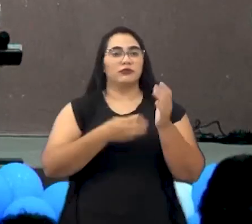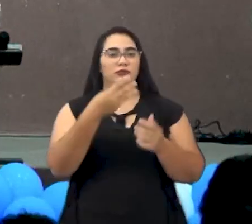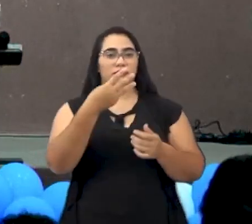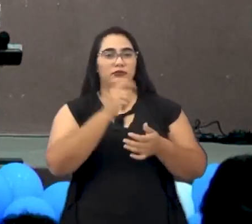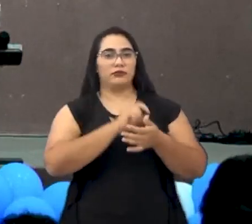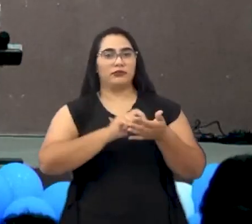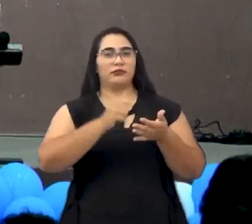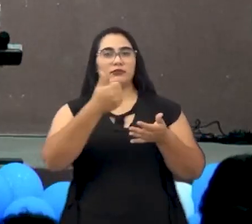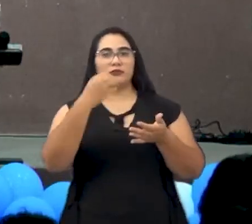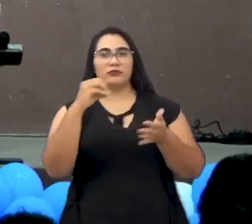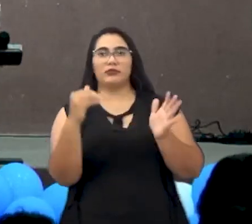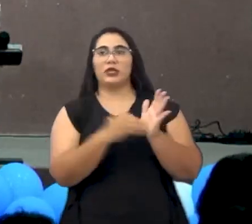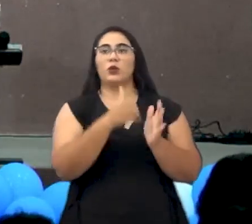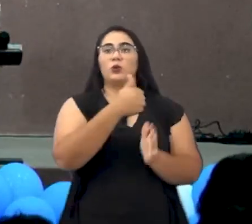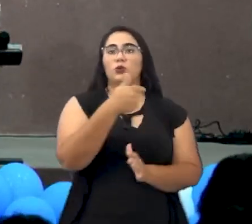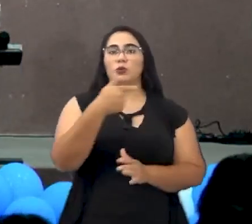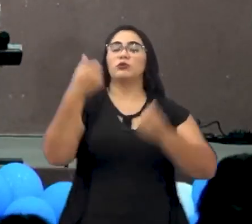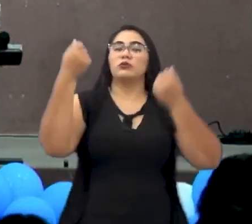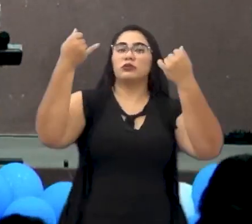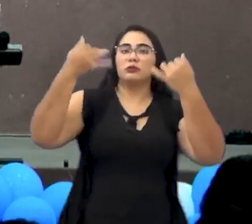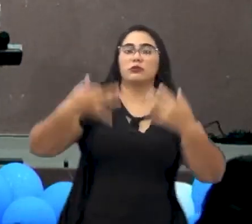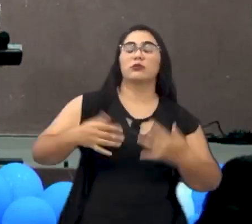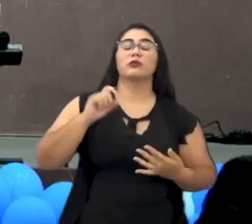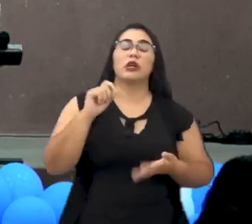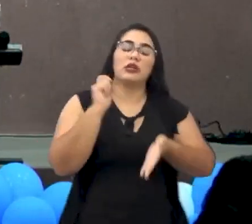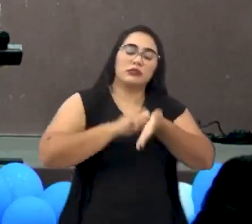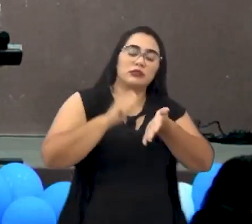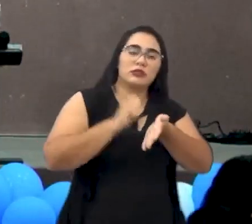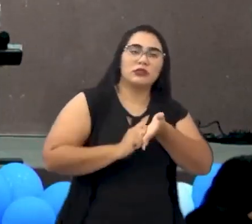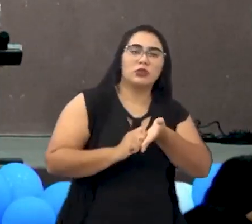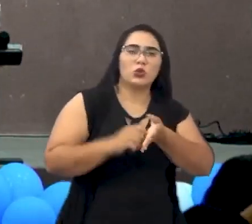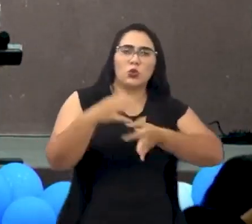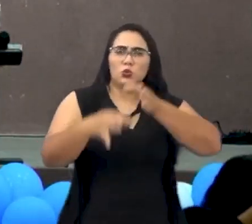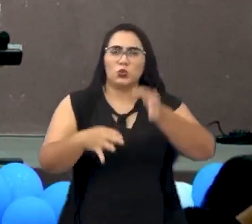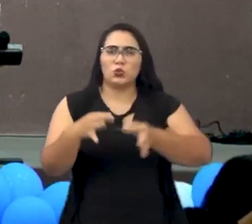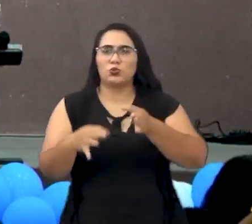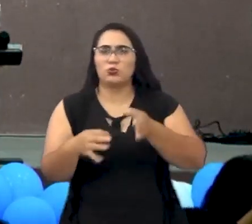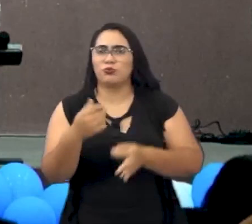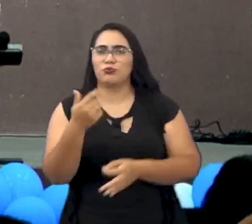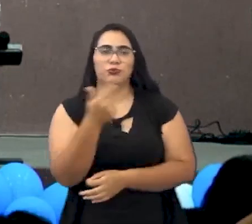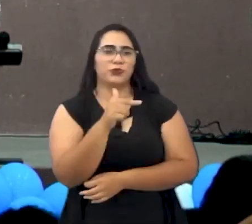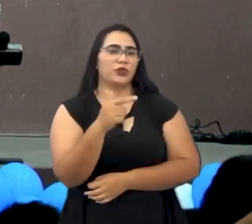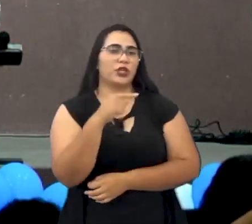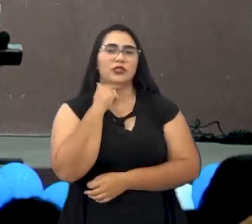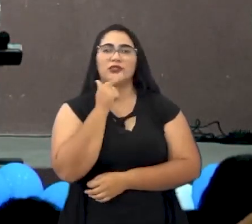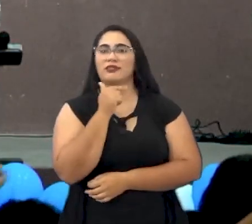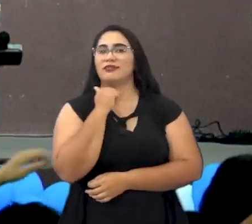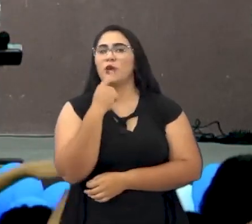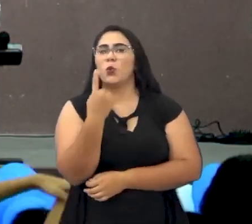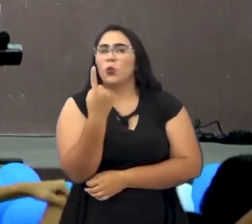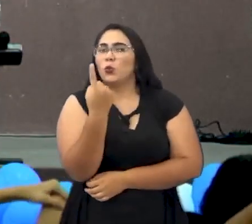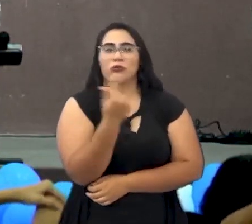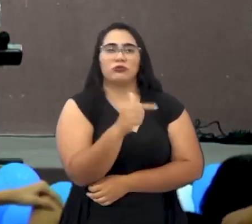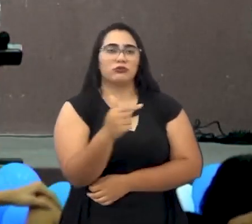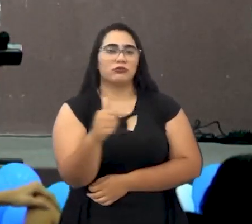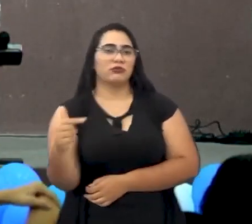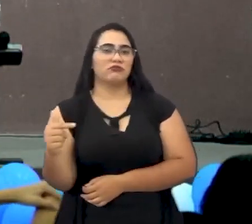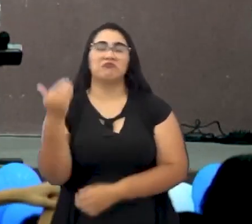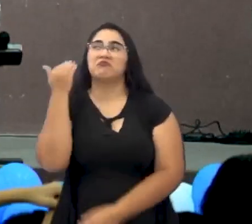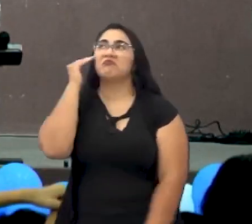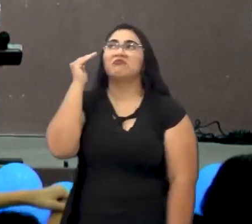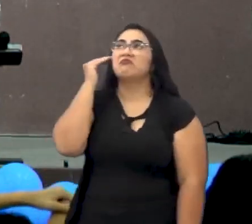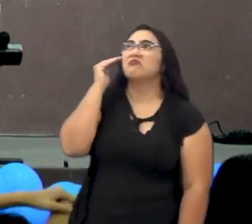assim, como está escrito, não há um justo, nenhum sequer, não há ninguém que